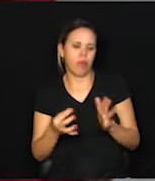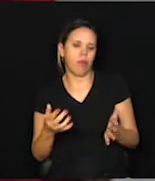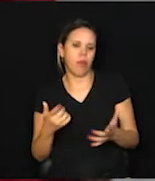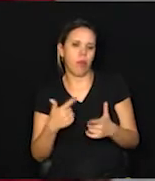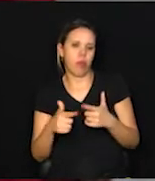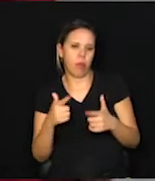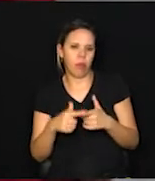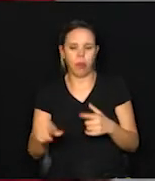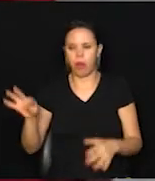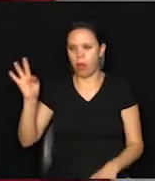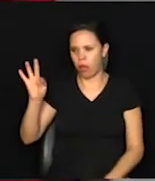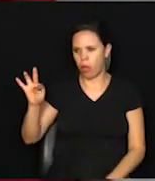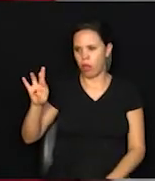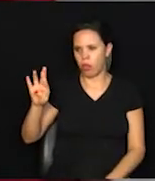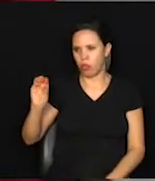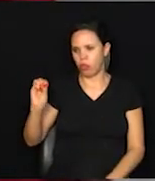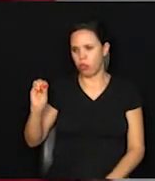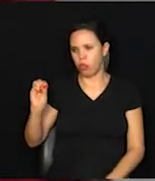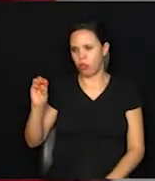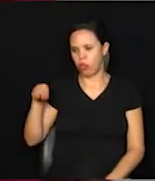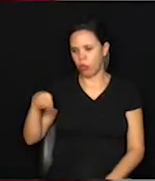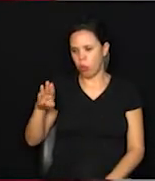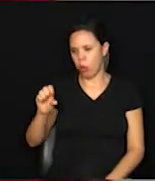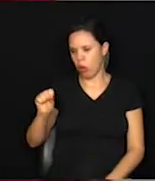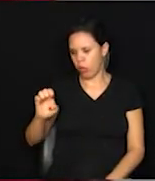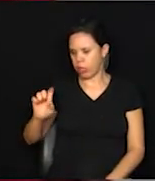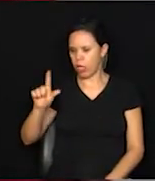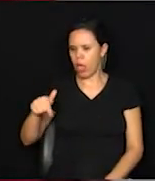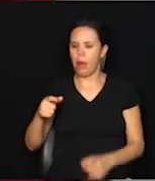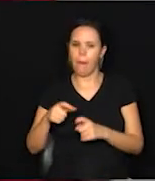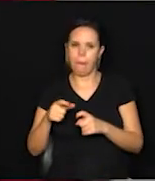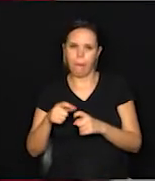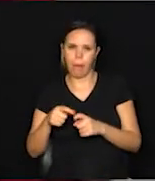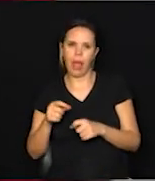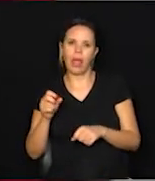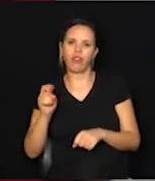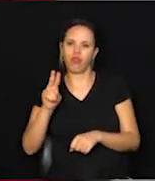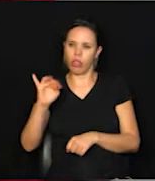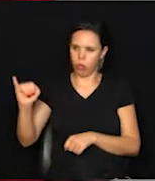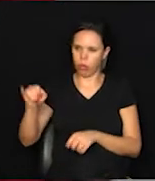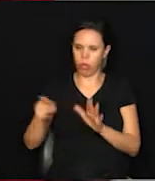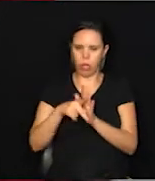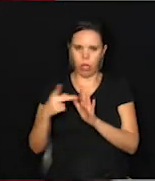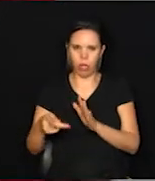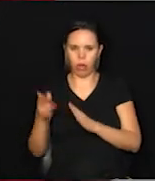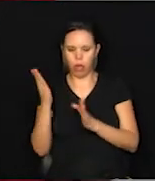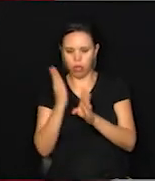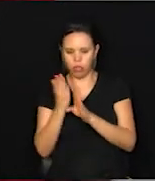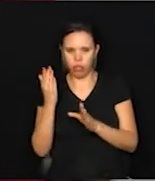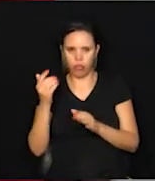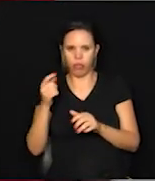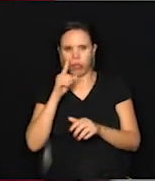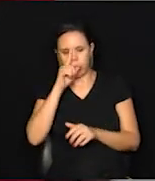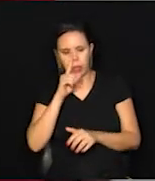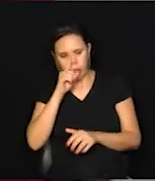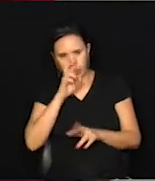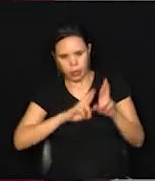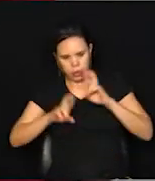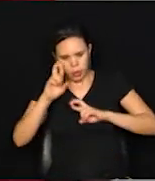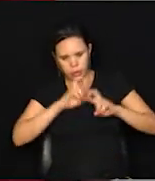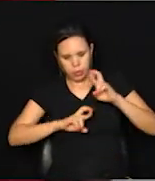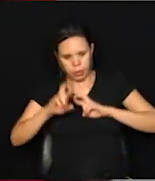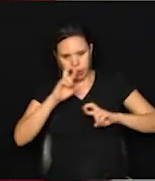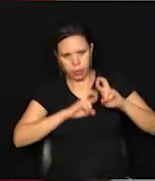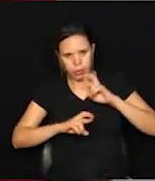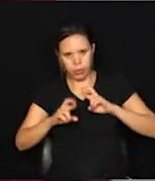trombose. Isso é possível do médico intensivista diagnosticar esse risco precocemente através de um exame laboratorial,